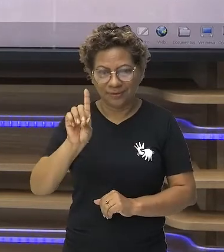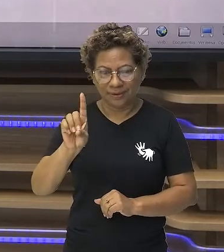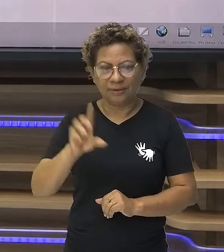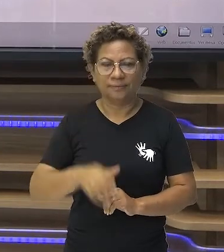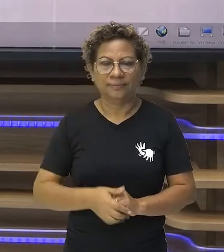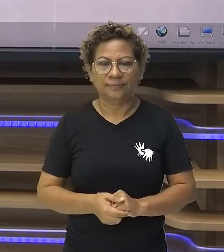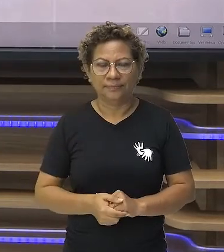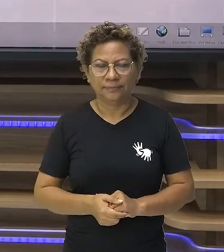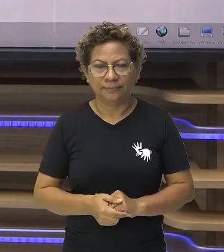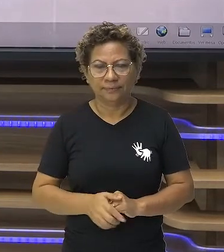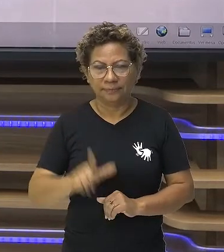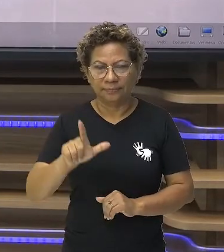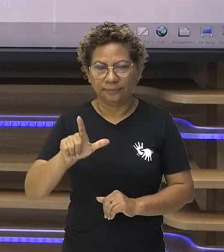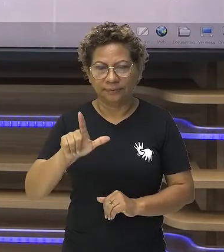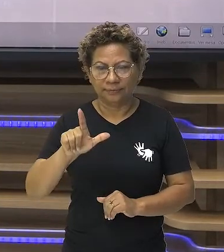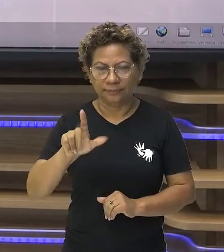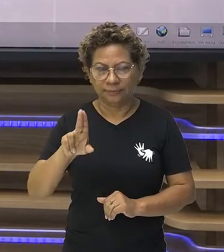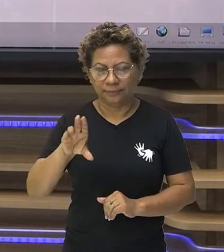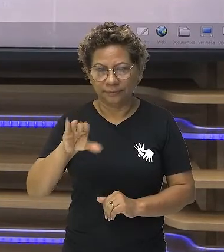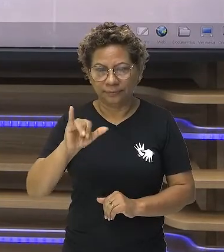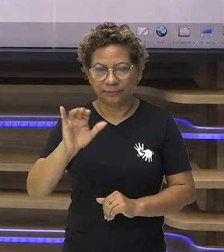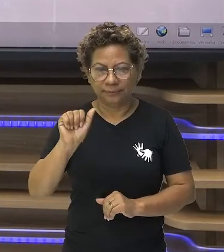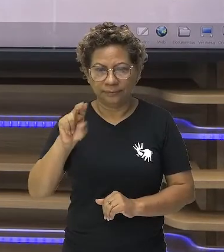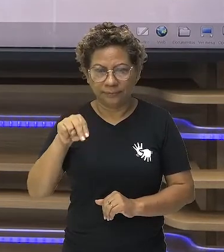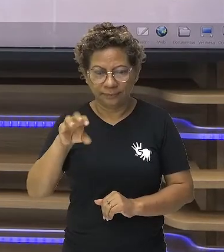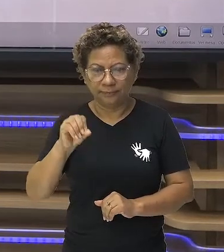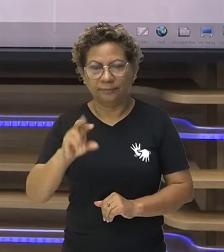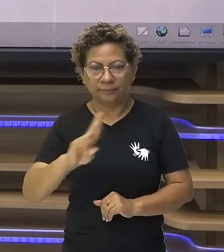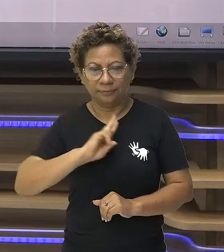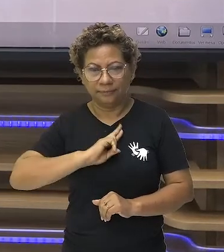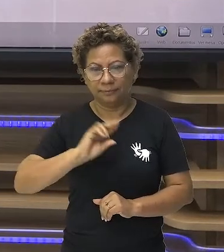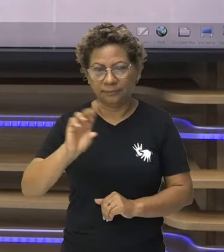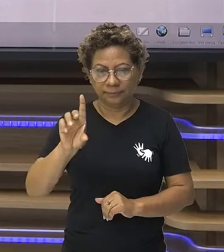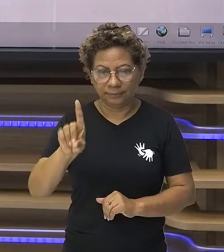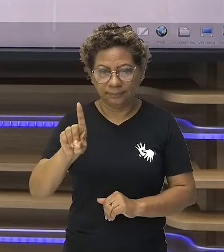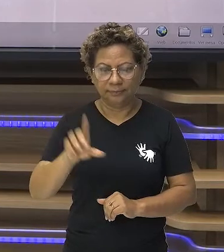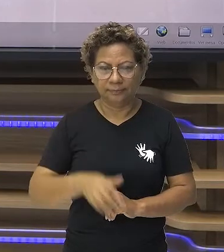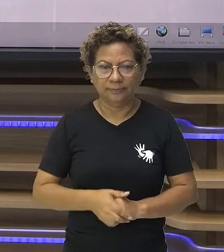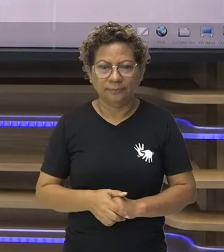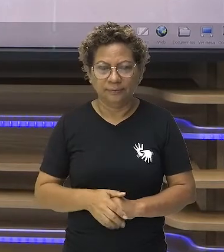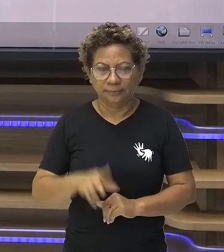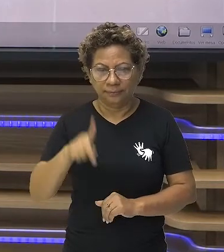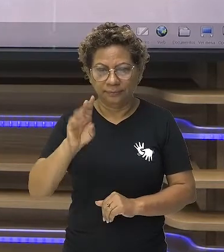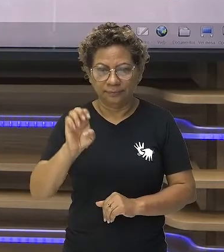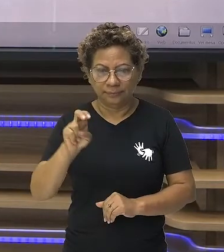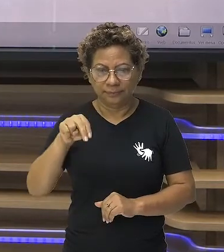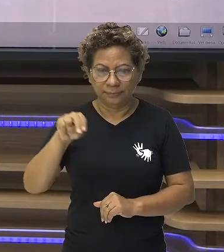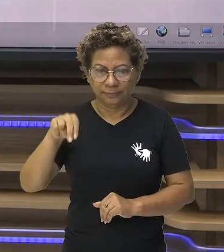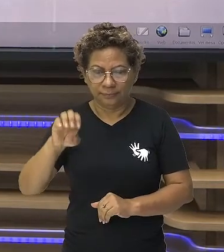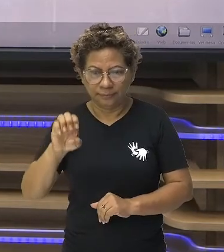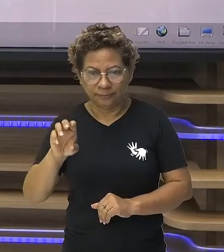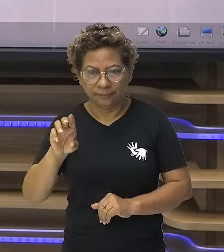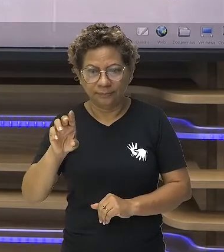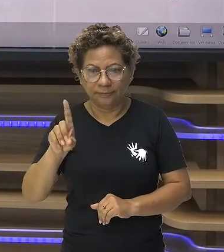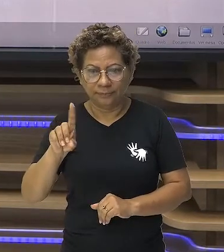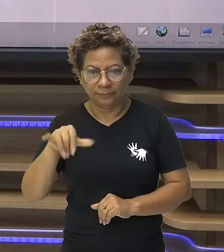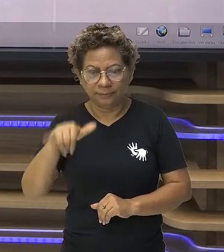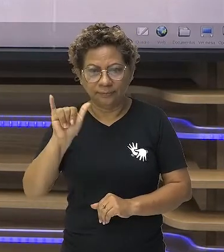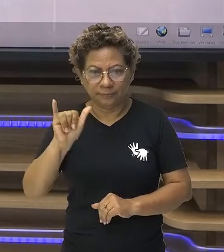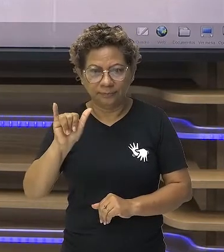Luciano, letra D, tá? Kennedy colocou letra D, x igual a 5,